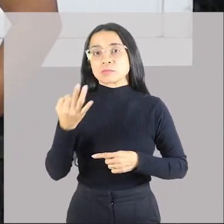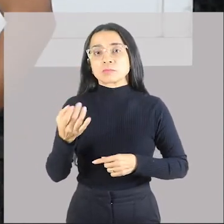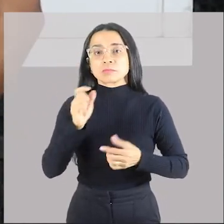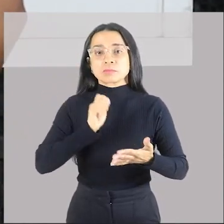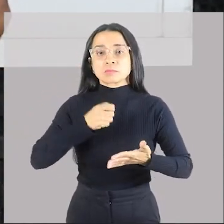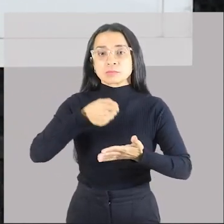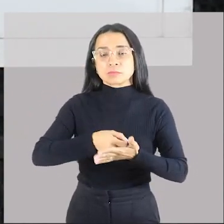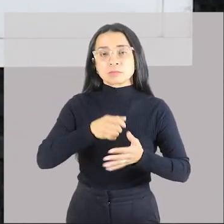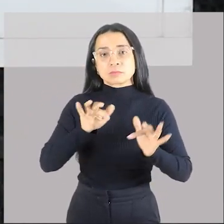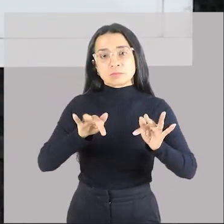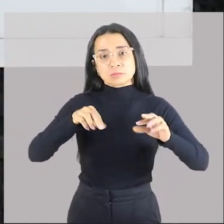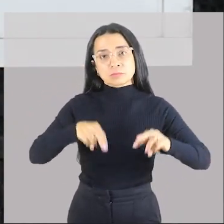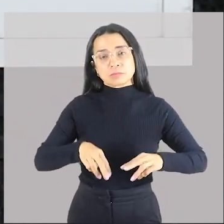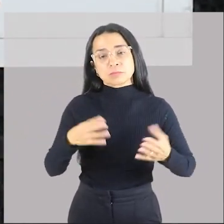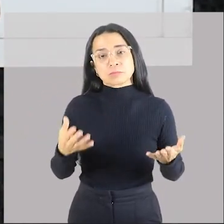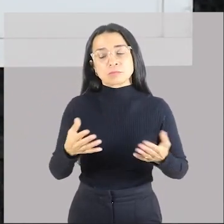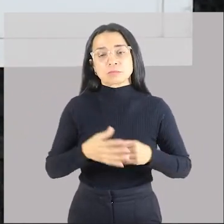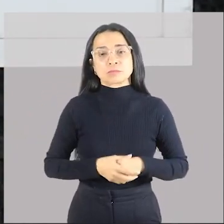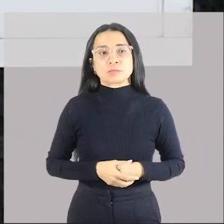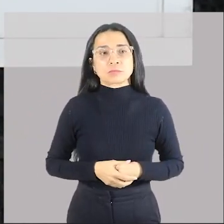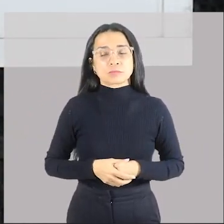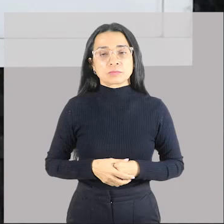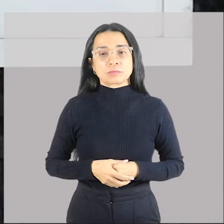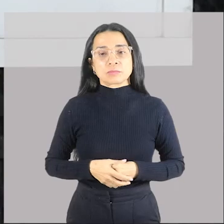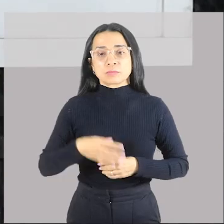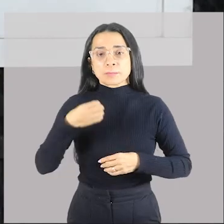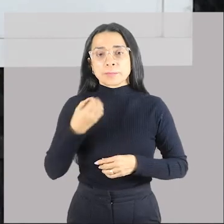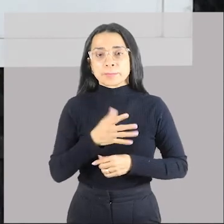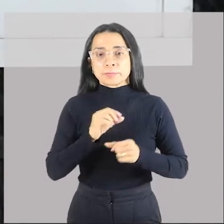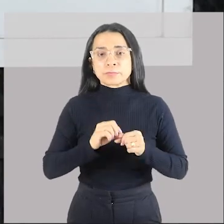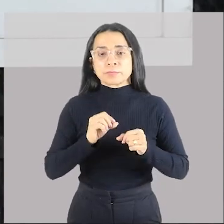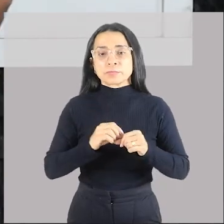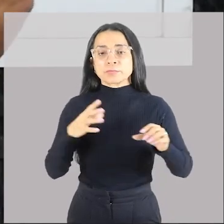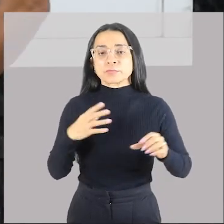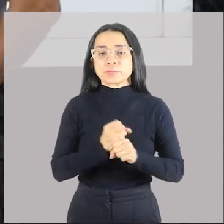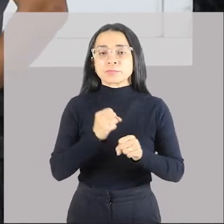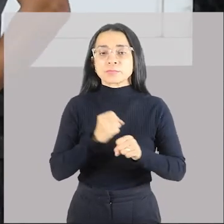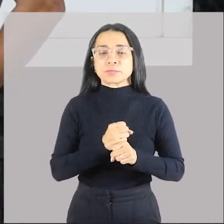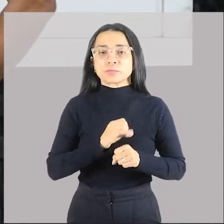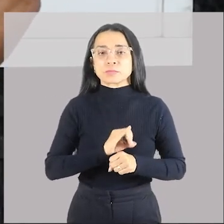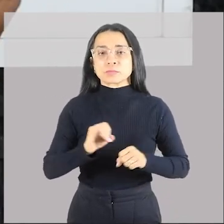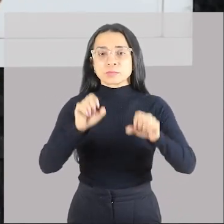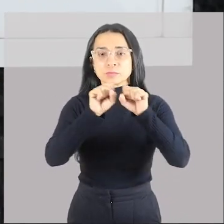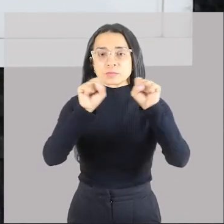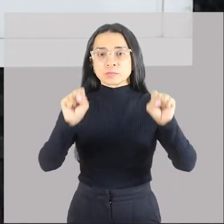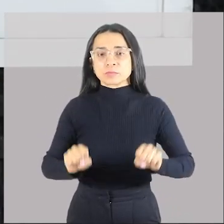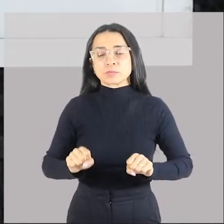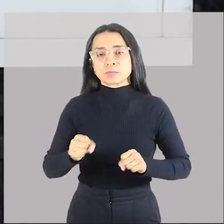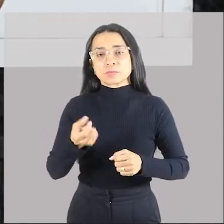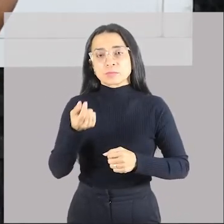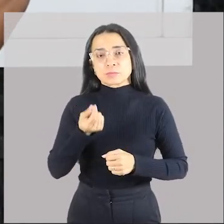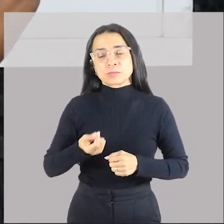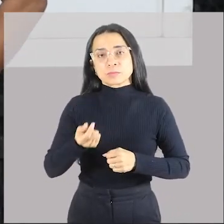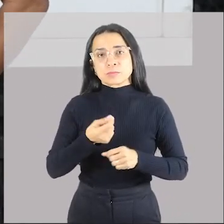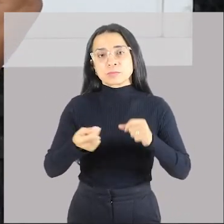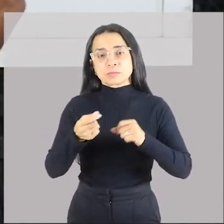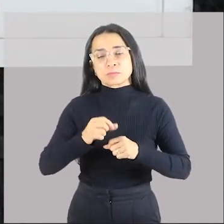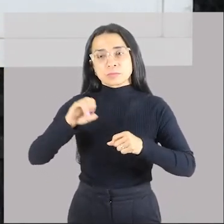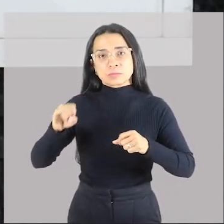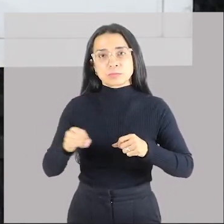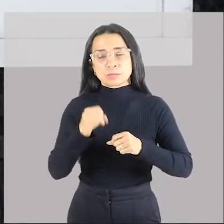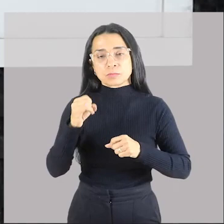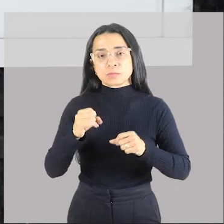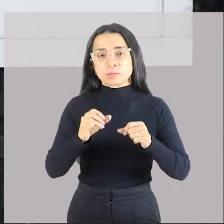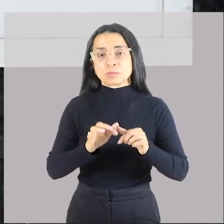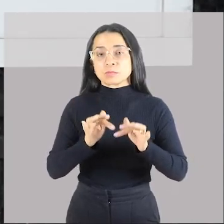final da história, o montante, né? Bom, vamos fazer essa conta se o sistema de capitalização fosse o juros simples,